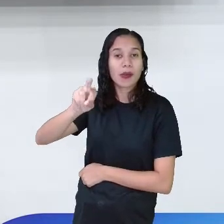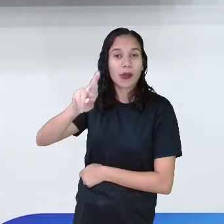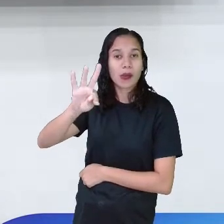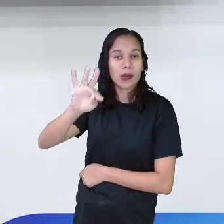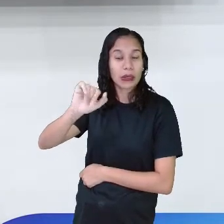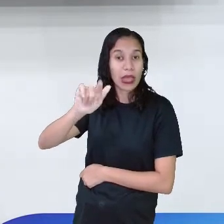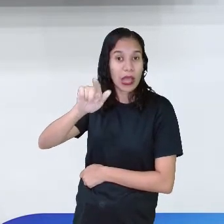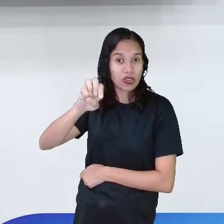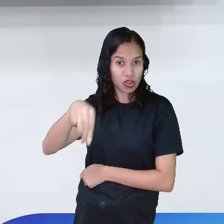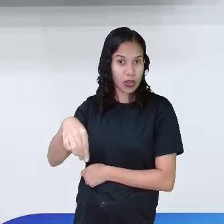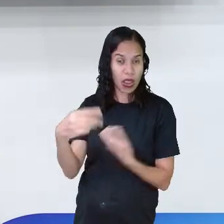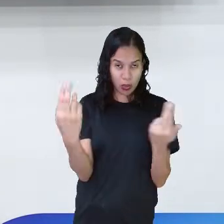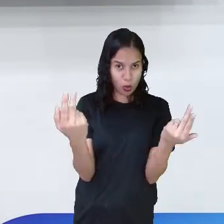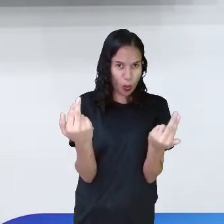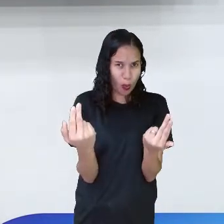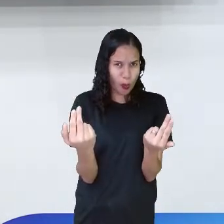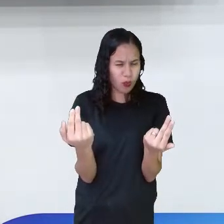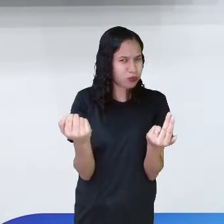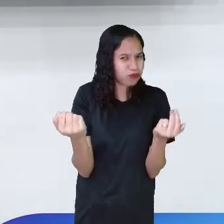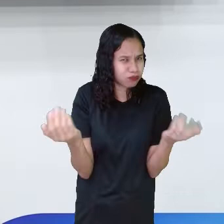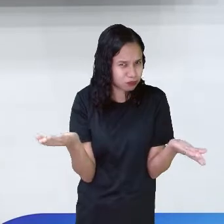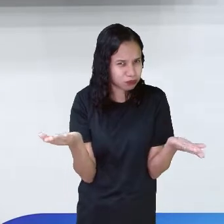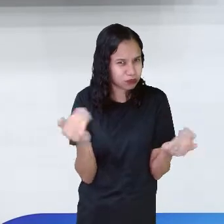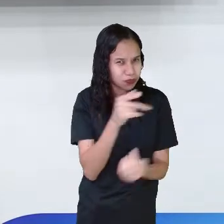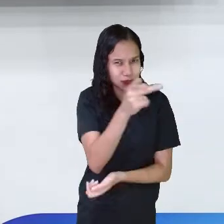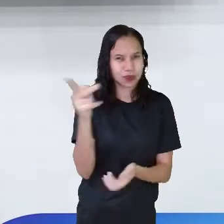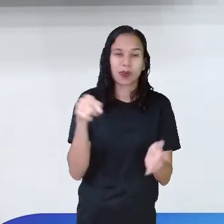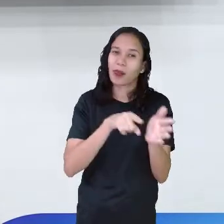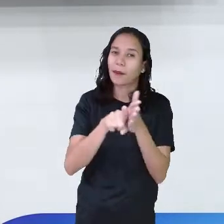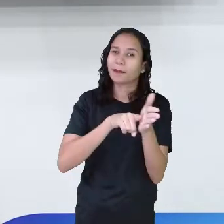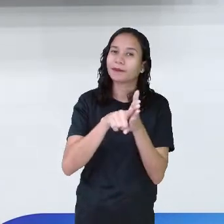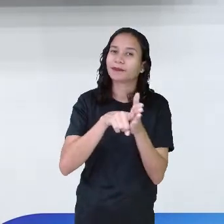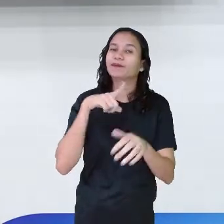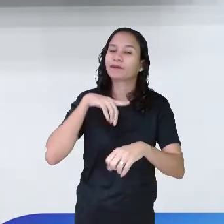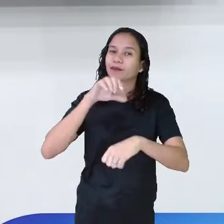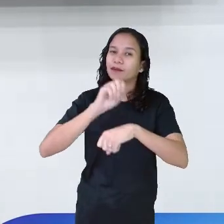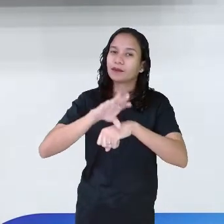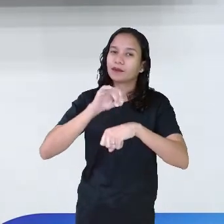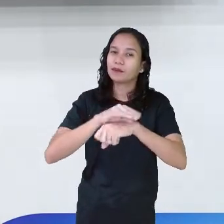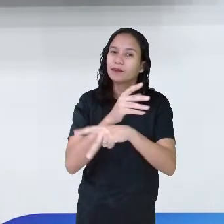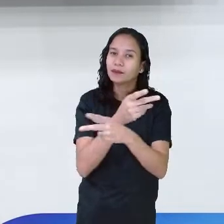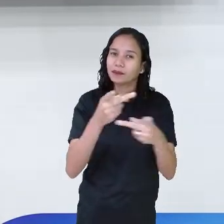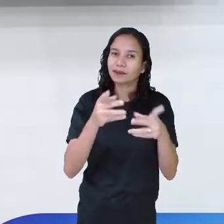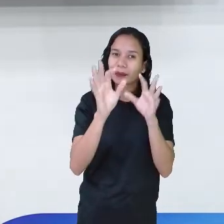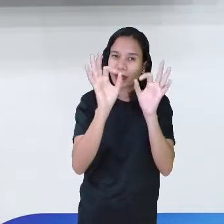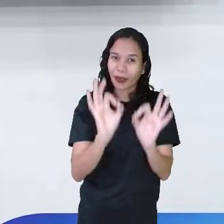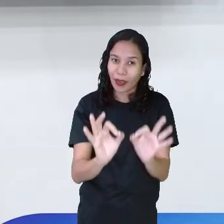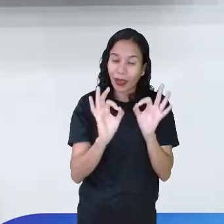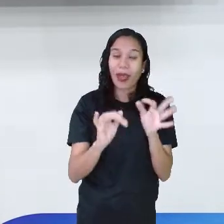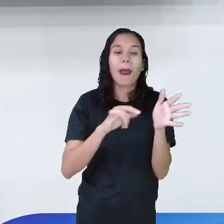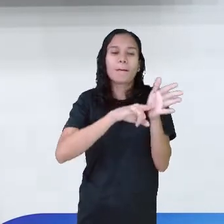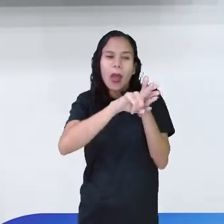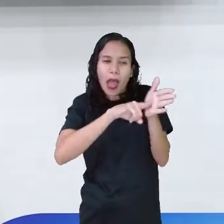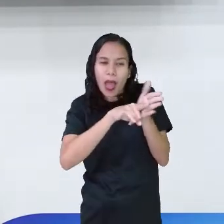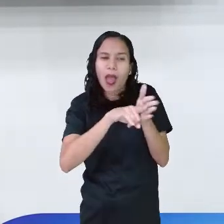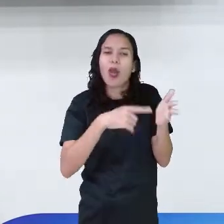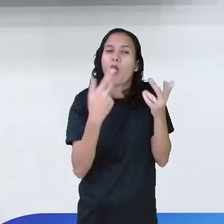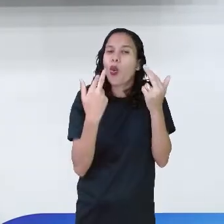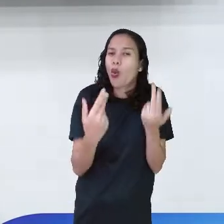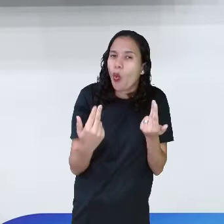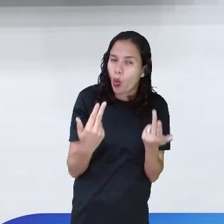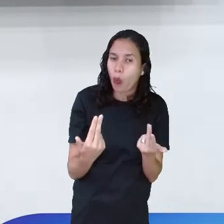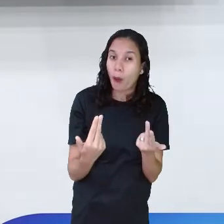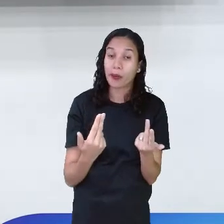coisa, muda só de nome? E aí, vocês pesquisaram? Eu dei essa sugestão, lembram de ontem? Eu disse, pesquise se é a mesma